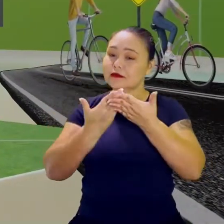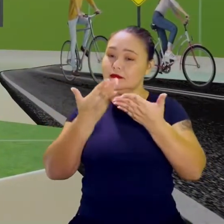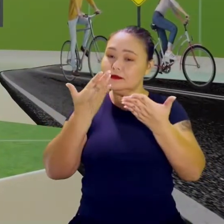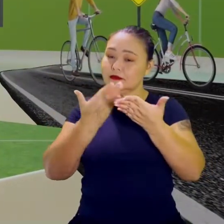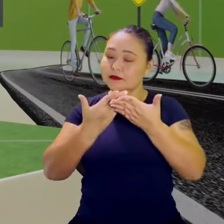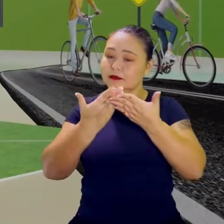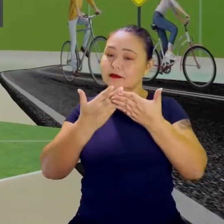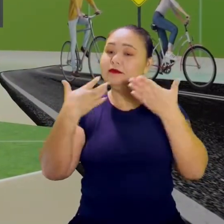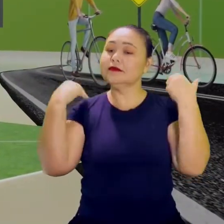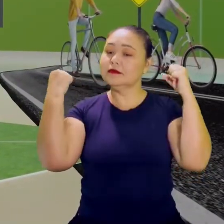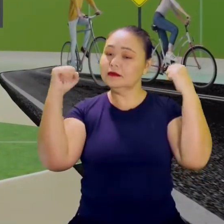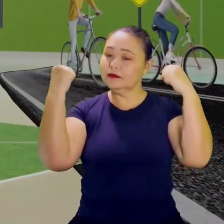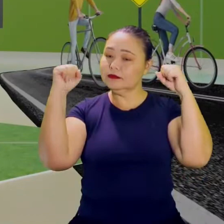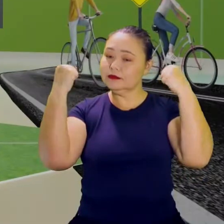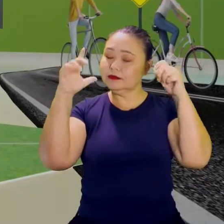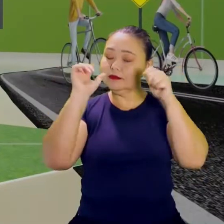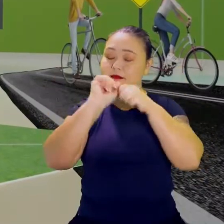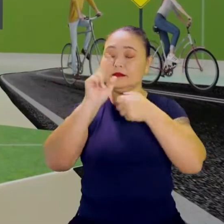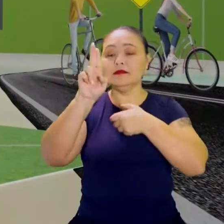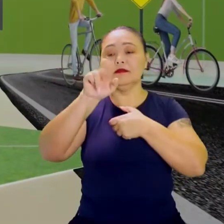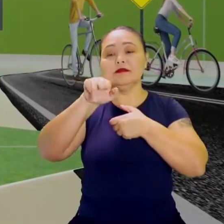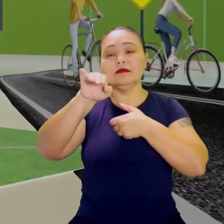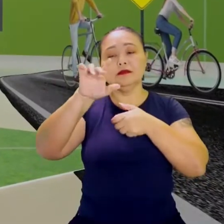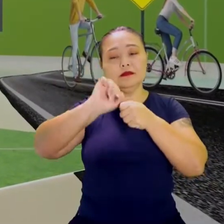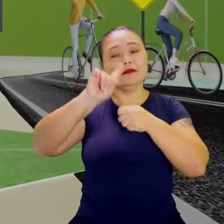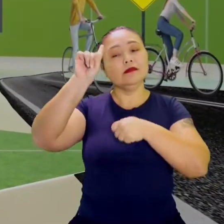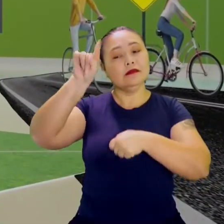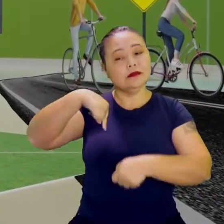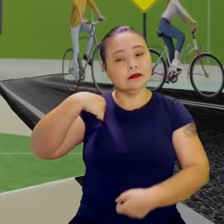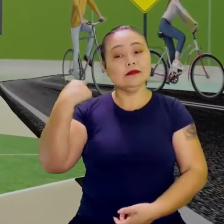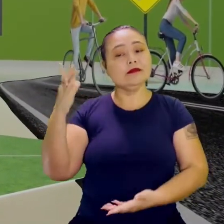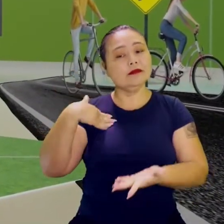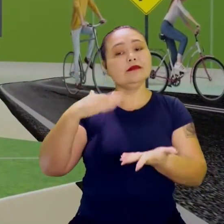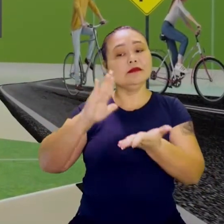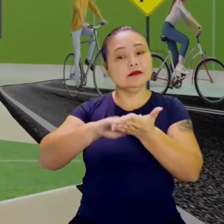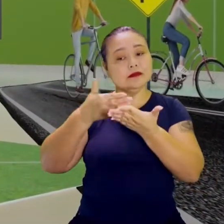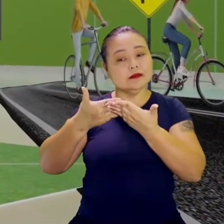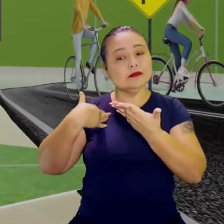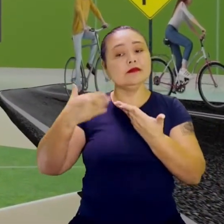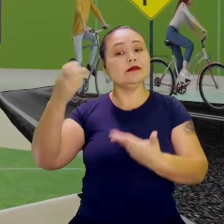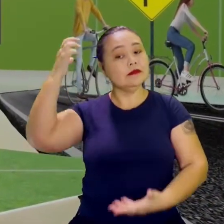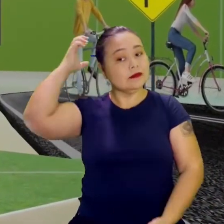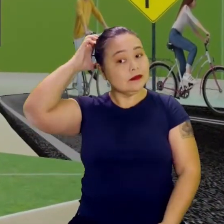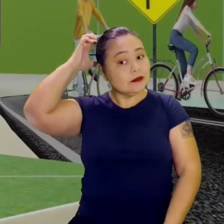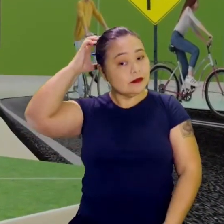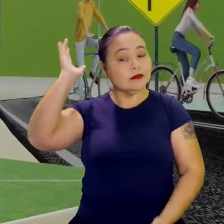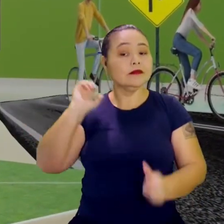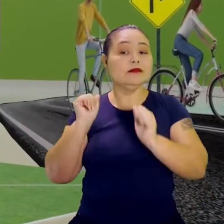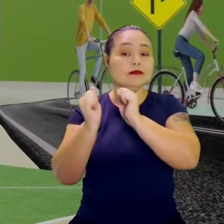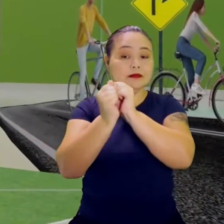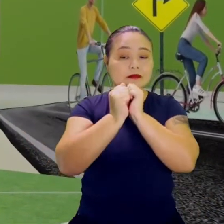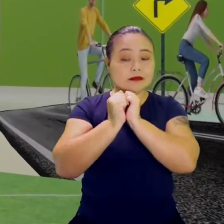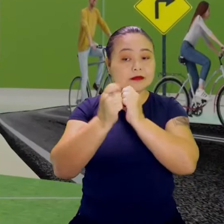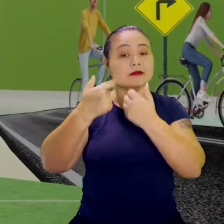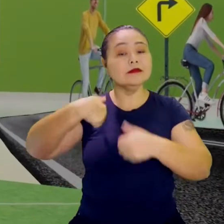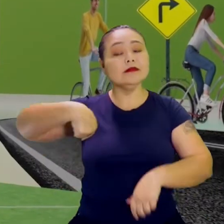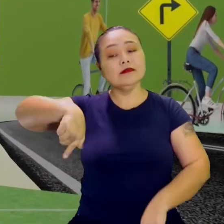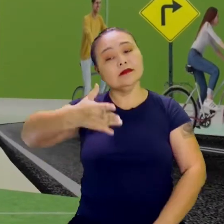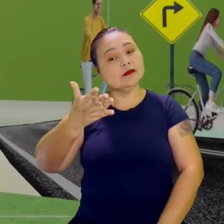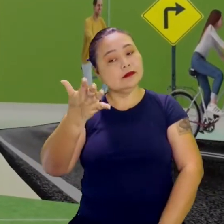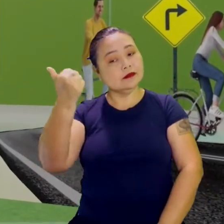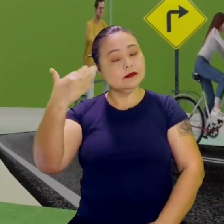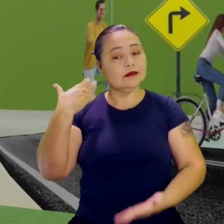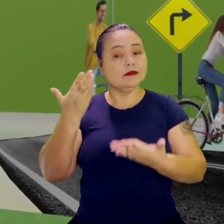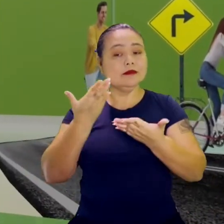unidade 2. Eu aqui, professora Elisângela, nossa intérprete Aldelina aqui com a gente. Vamos para